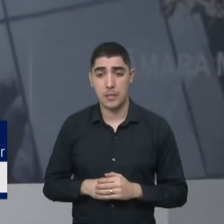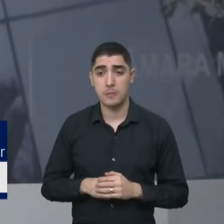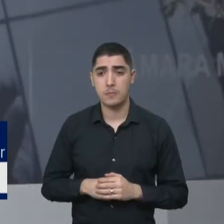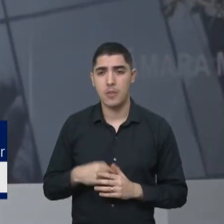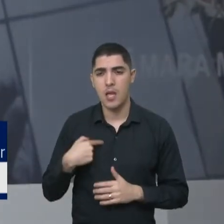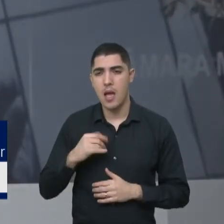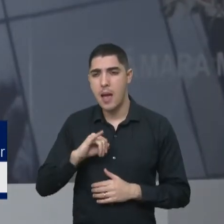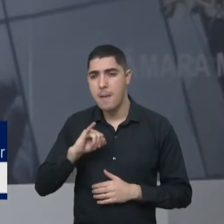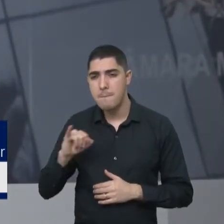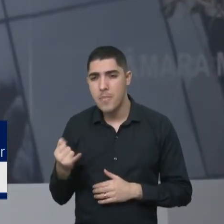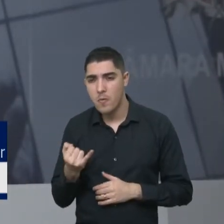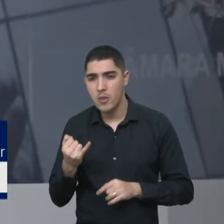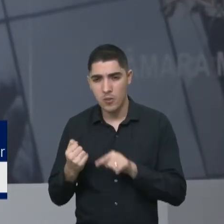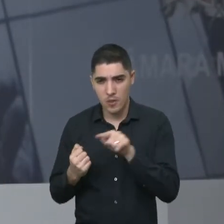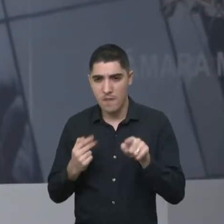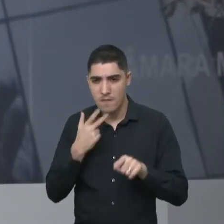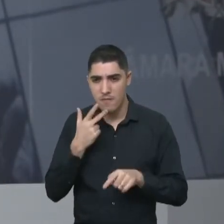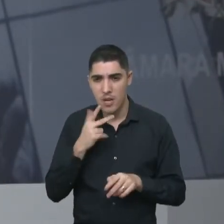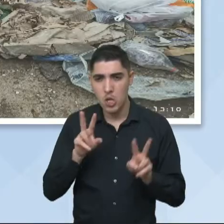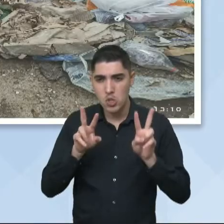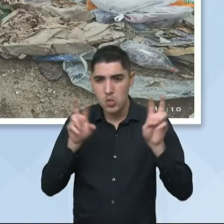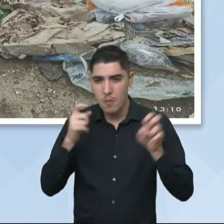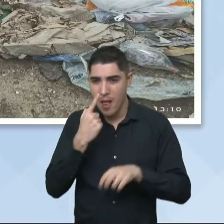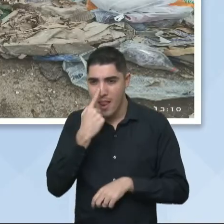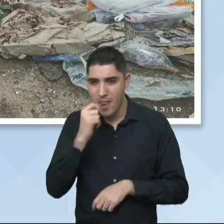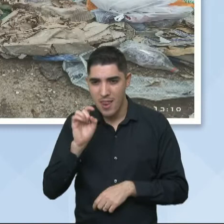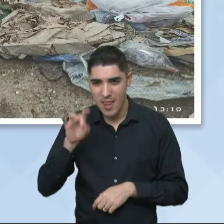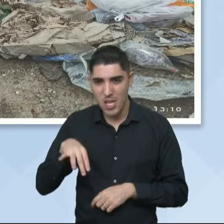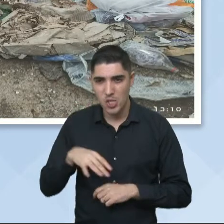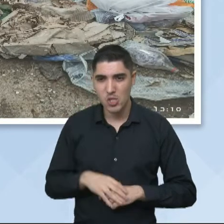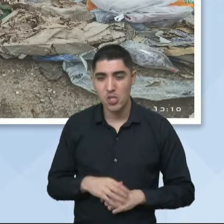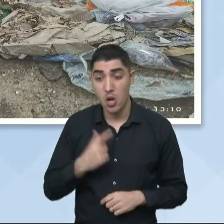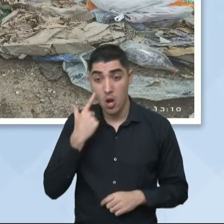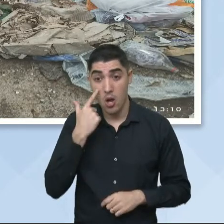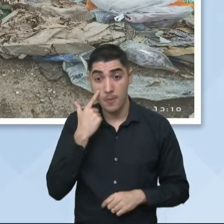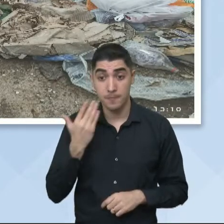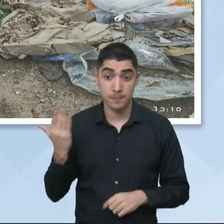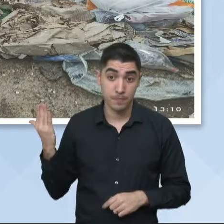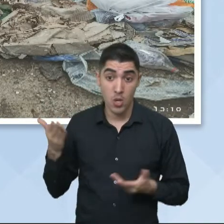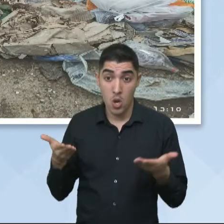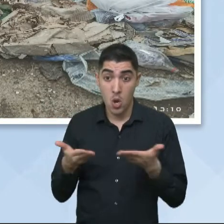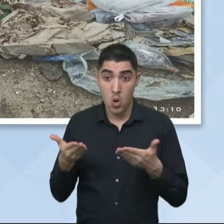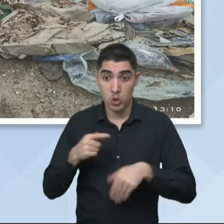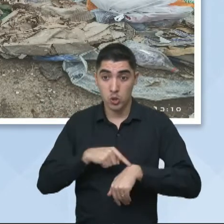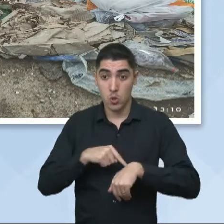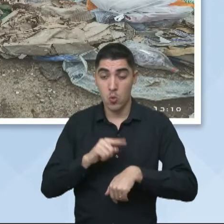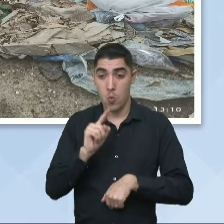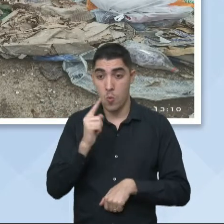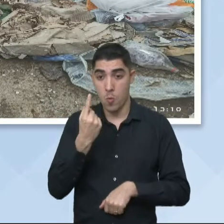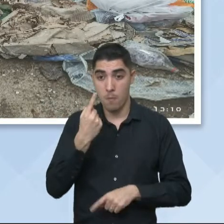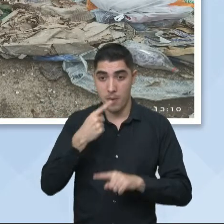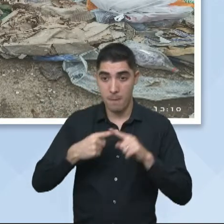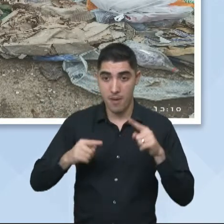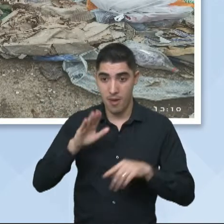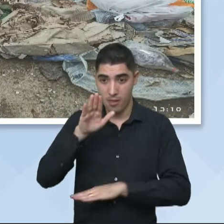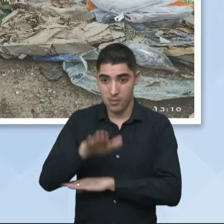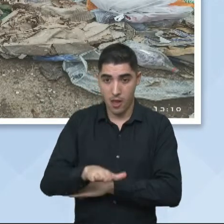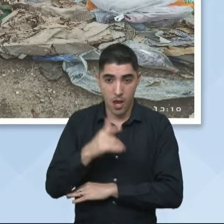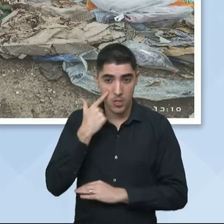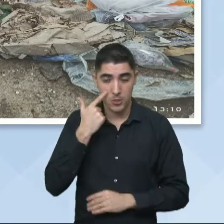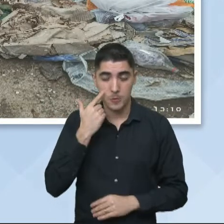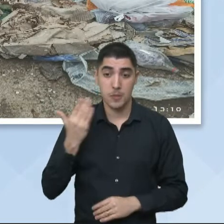Aproveitando que todo mundo está falando do lixo. Isso daí foi hoje, às 1h30 da tarde, sendo que às 3h30 da